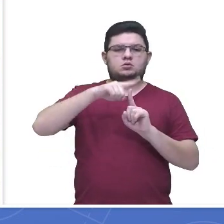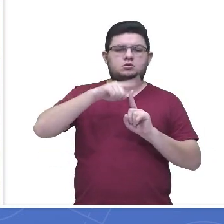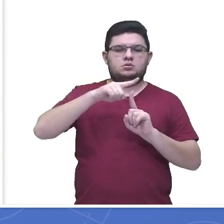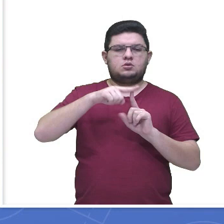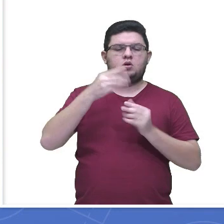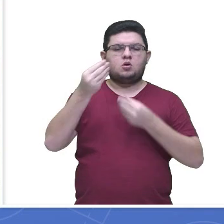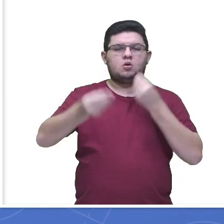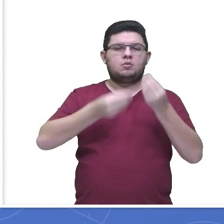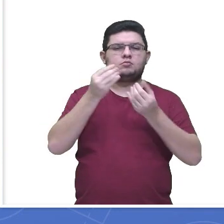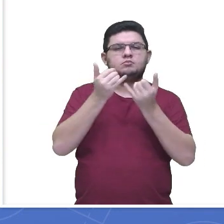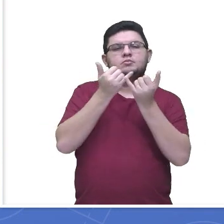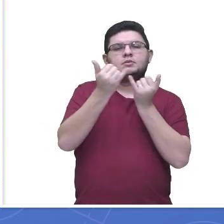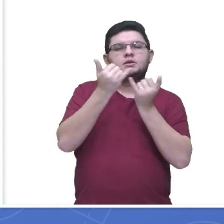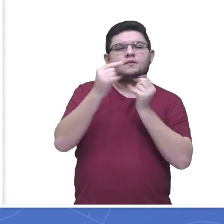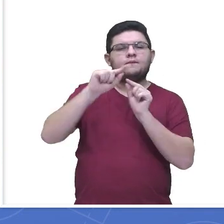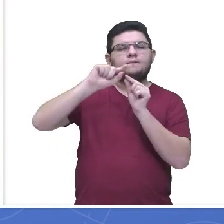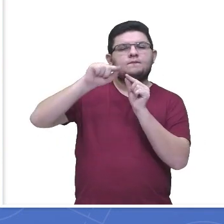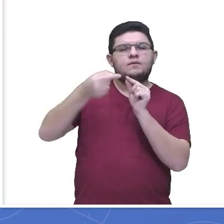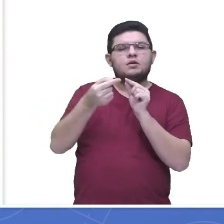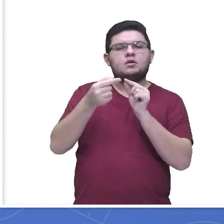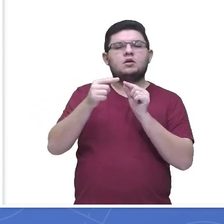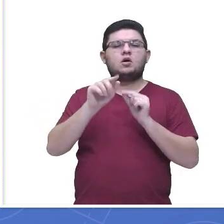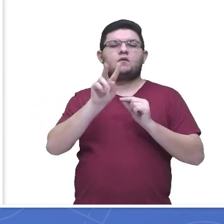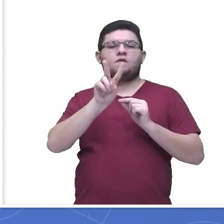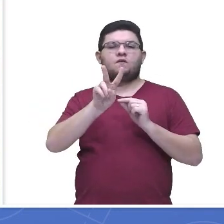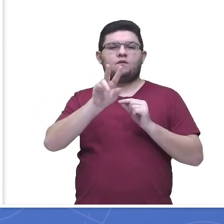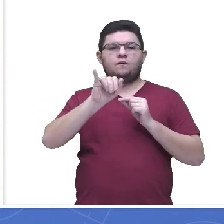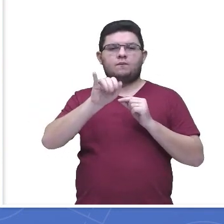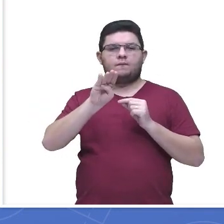que são é o chamado vibrião.